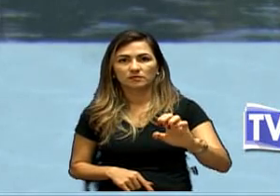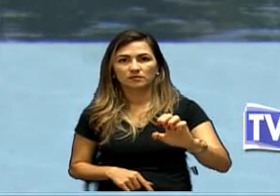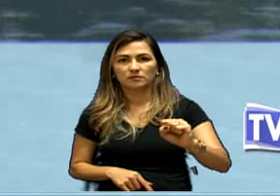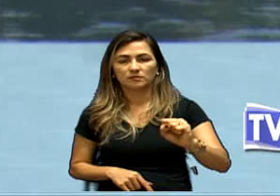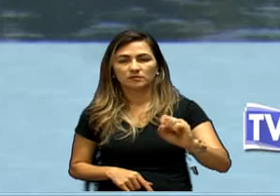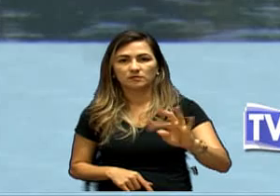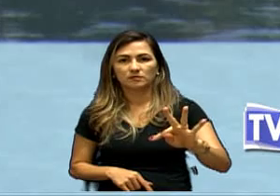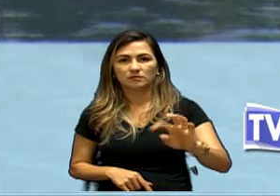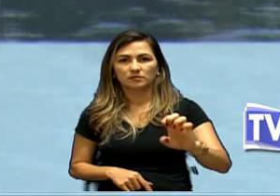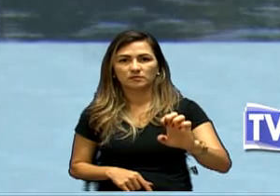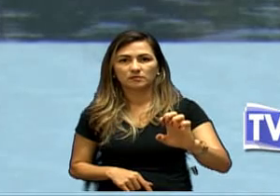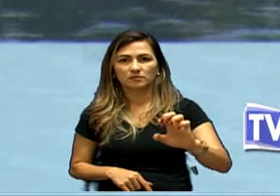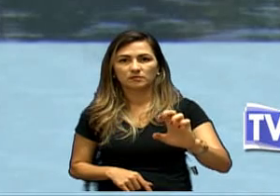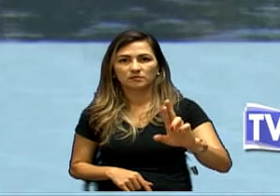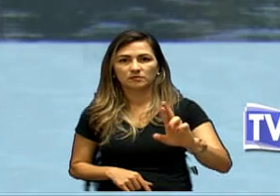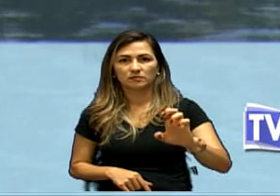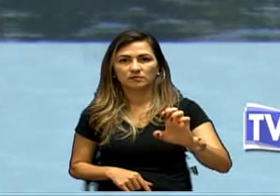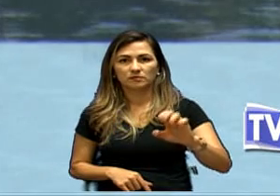como,